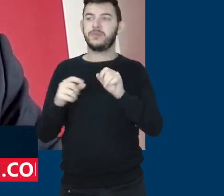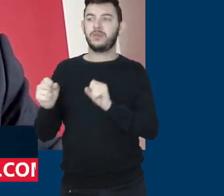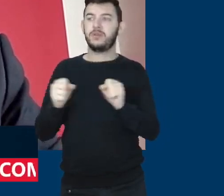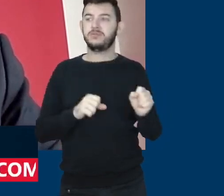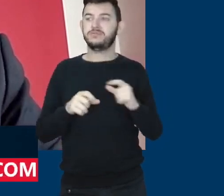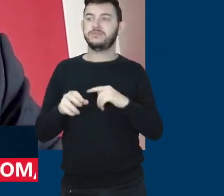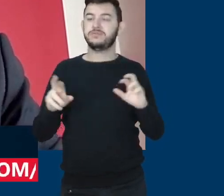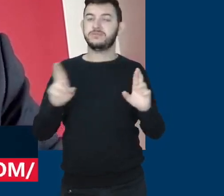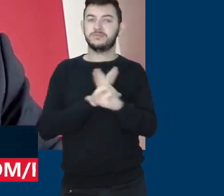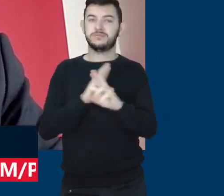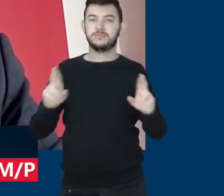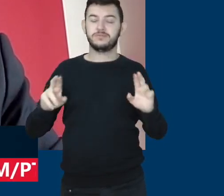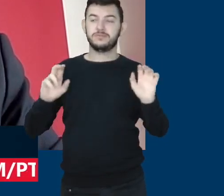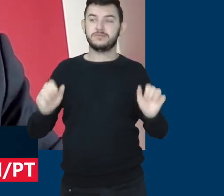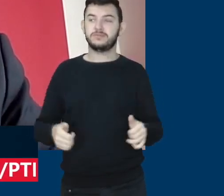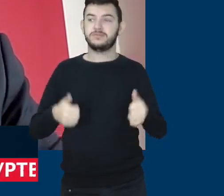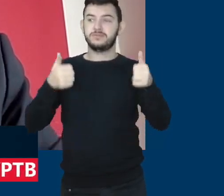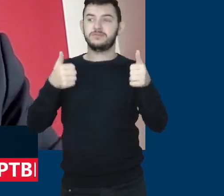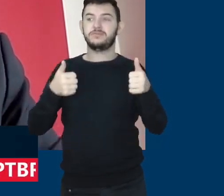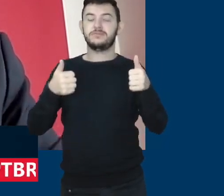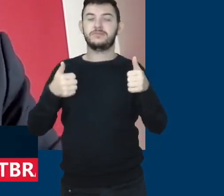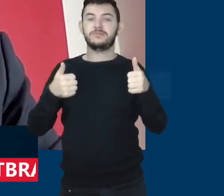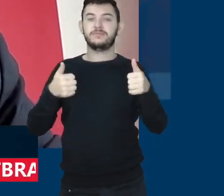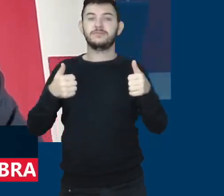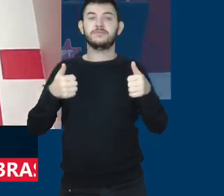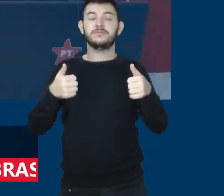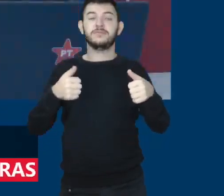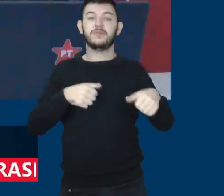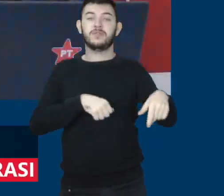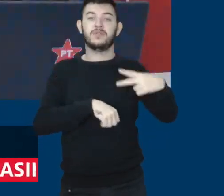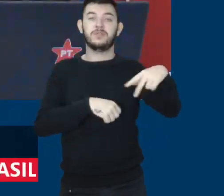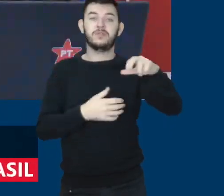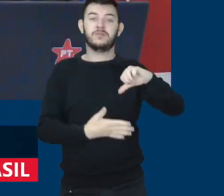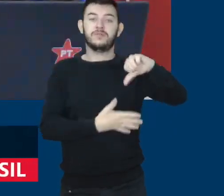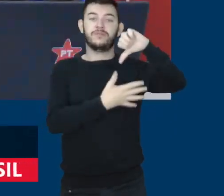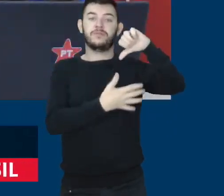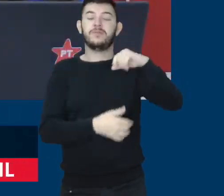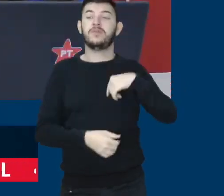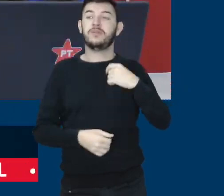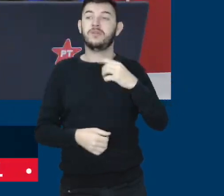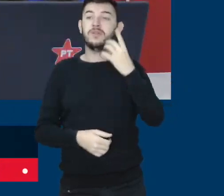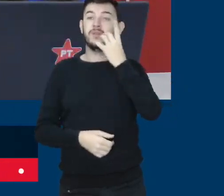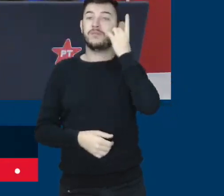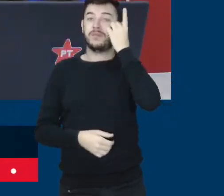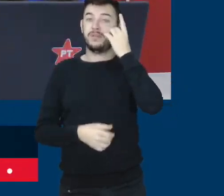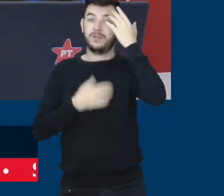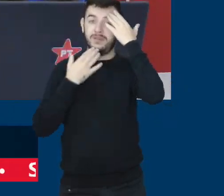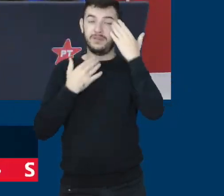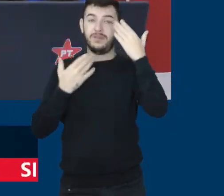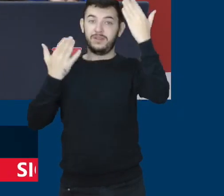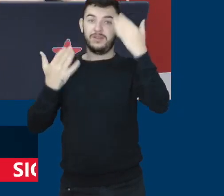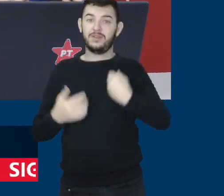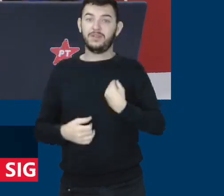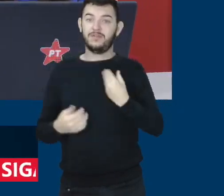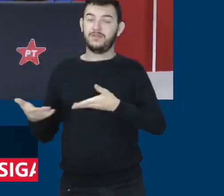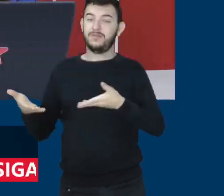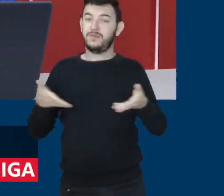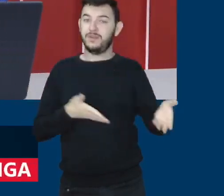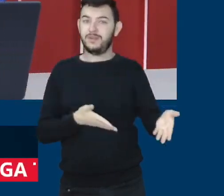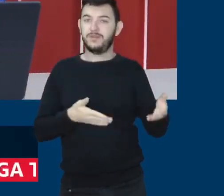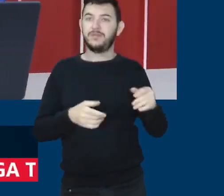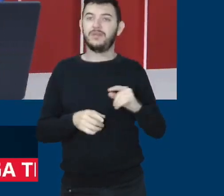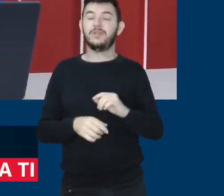relações com todos esses países. Deputado, agradeço muito sua participação aqui com a gente mais uma vez. Esse espaço segue